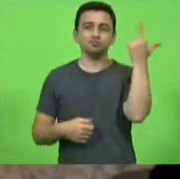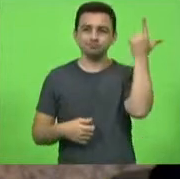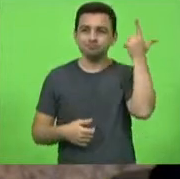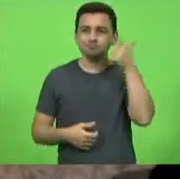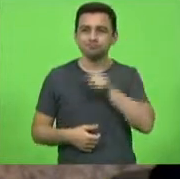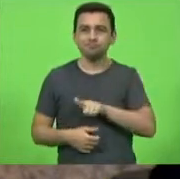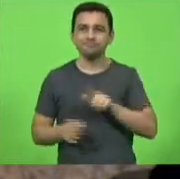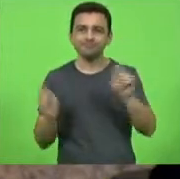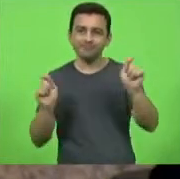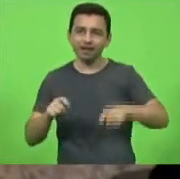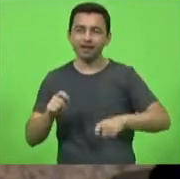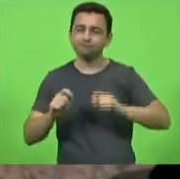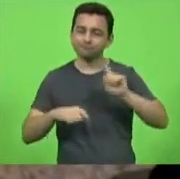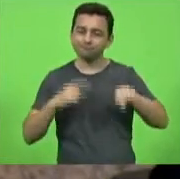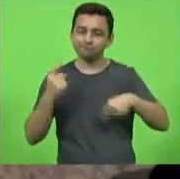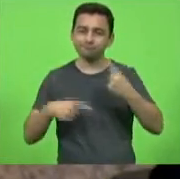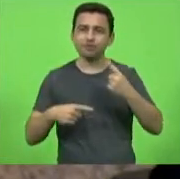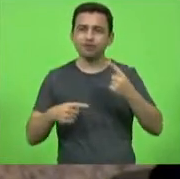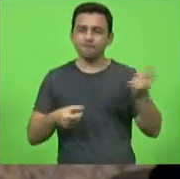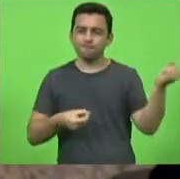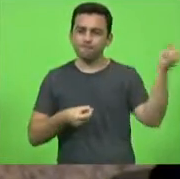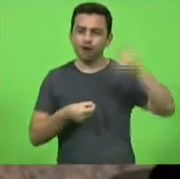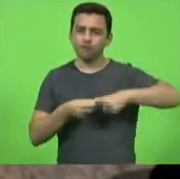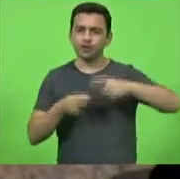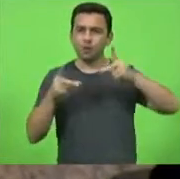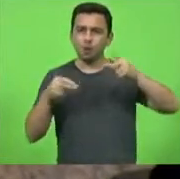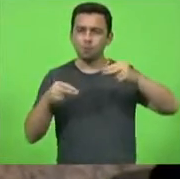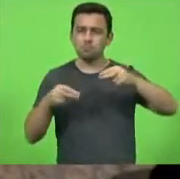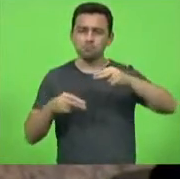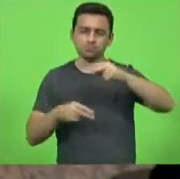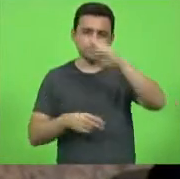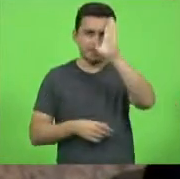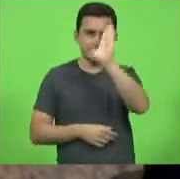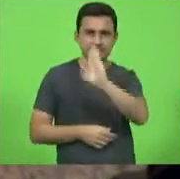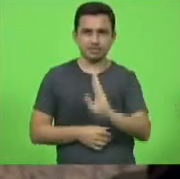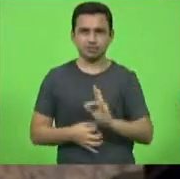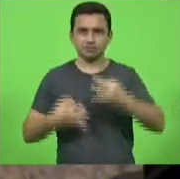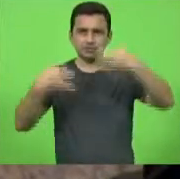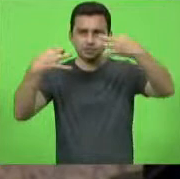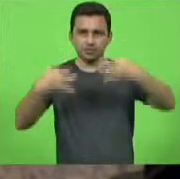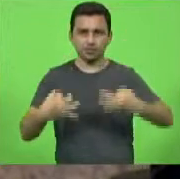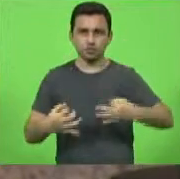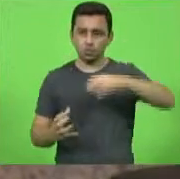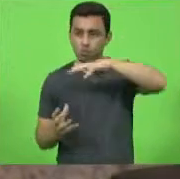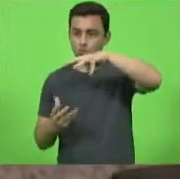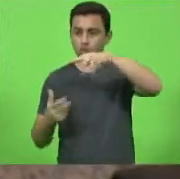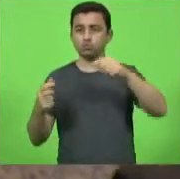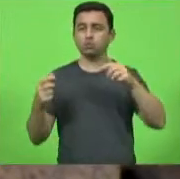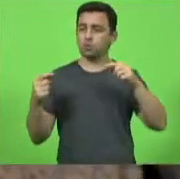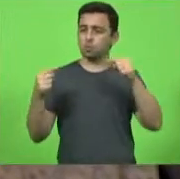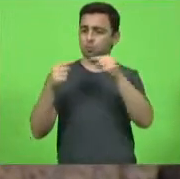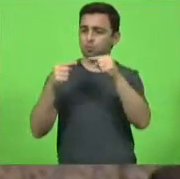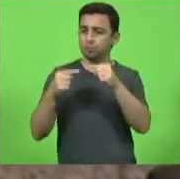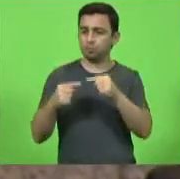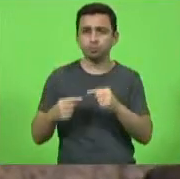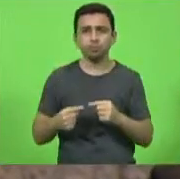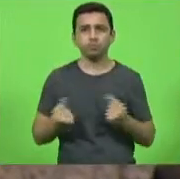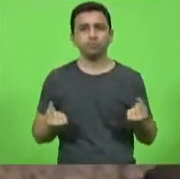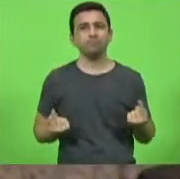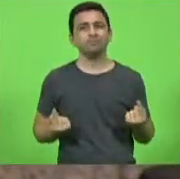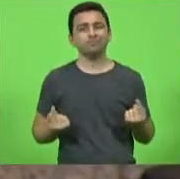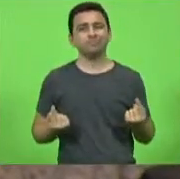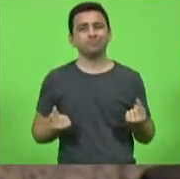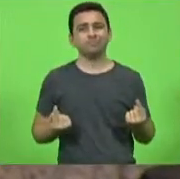pretender voltar a ser um país alinhado com as práticas que o mundo inteiro está adotando, enquanto